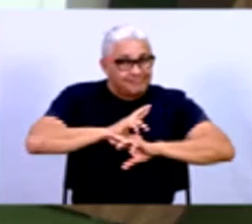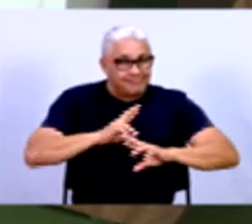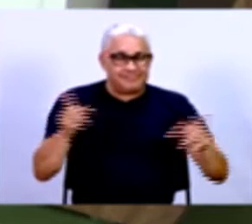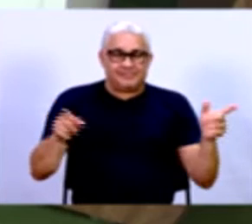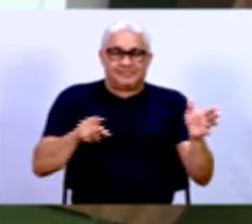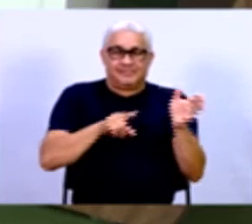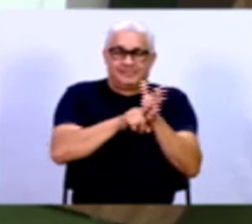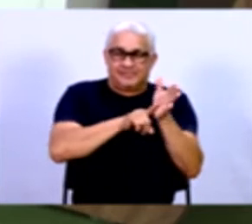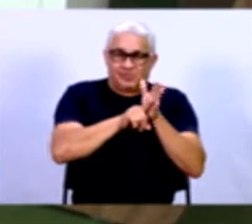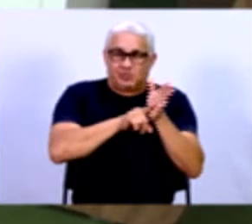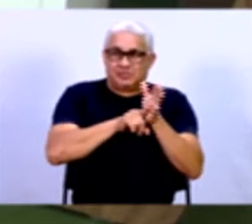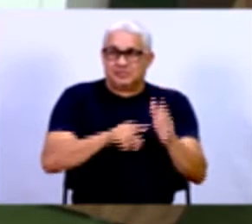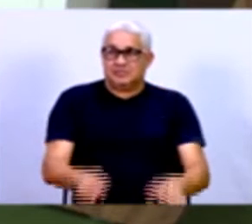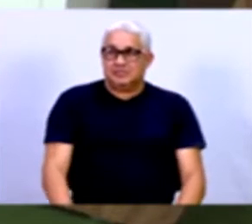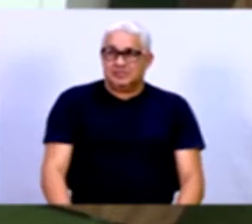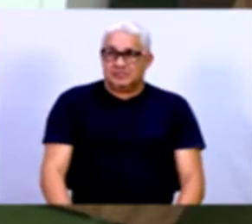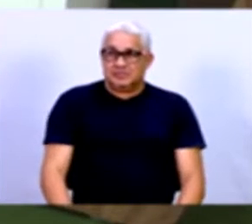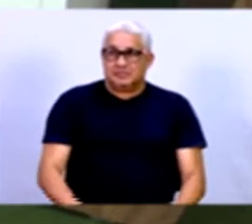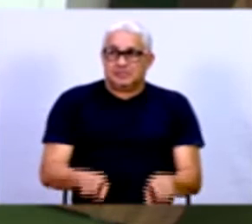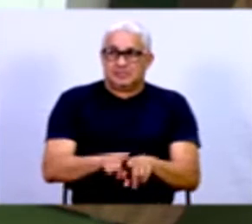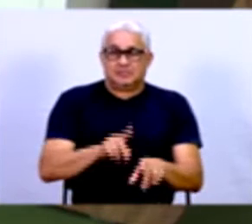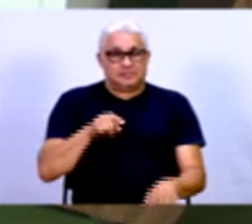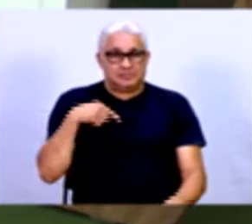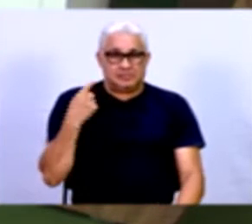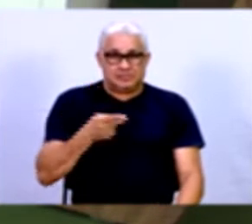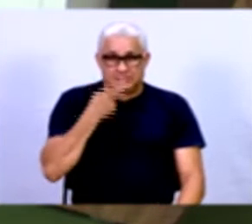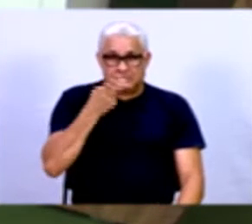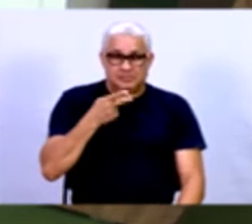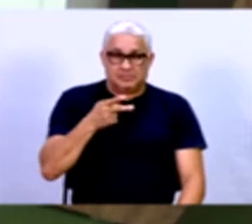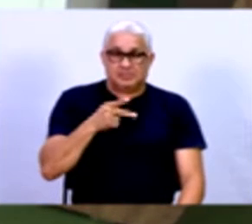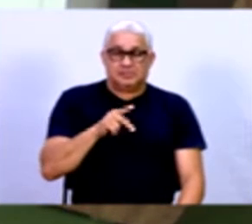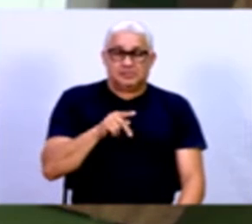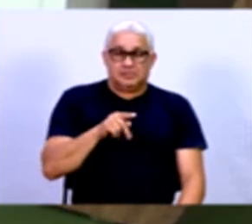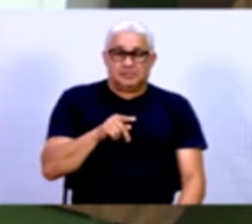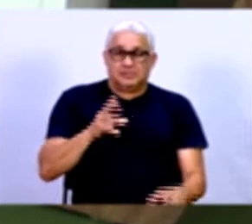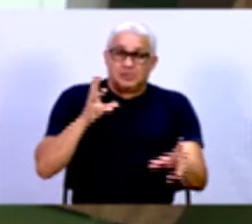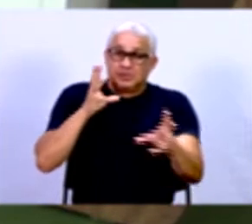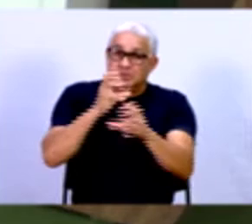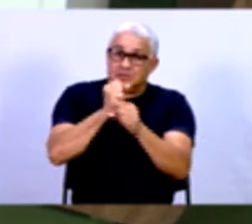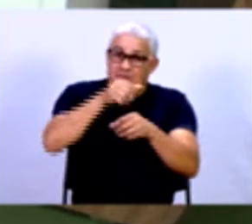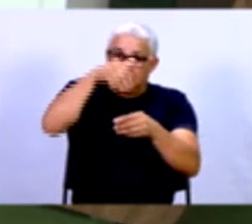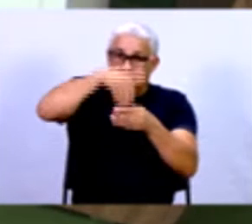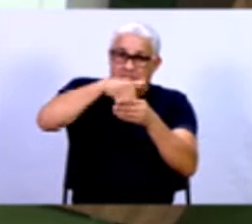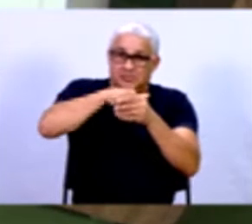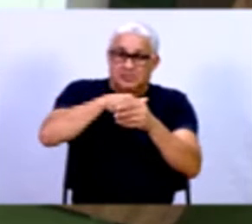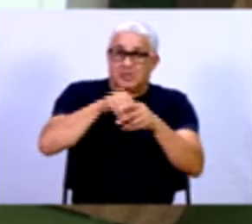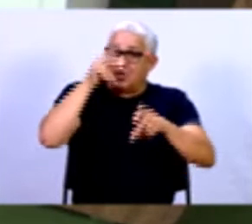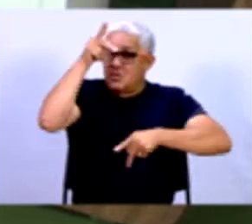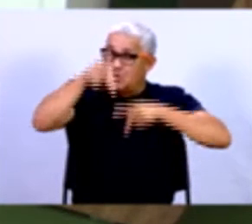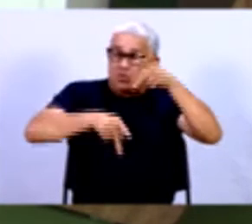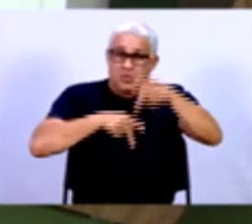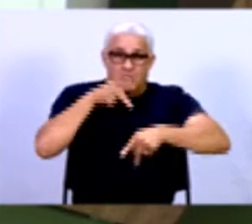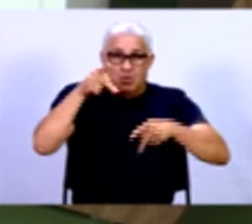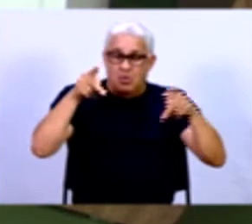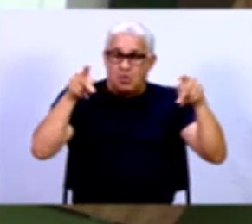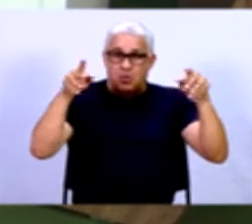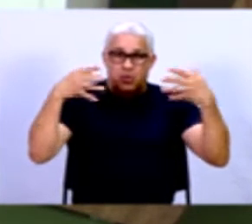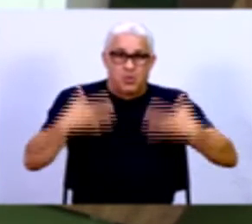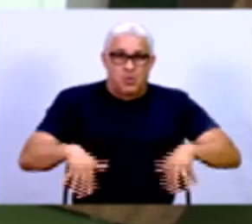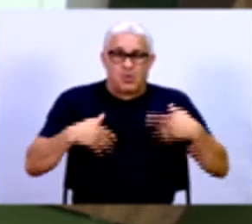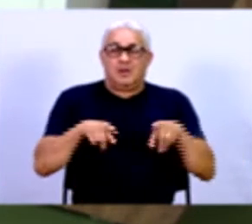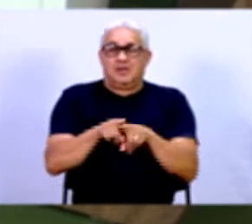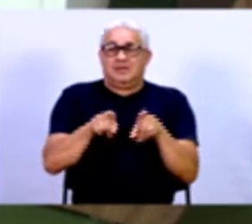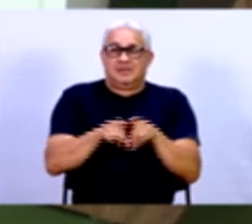pesquisada, diz respeito a um... Pois é, e quando a gente está falando também dessa contagem de votos, a população é muito grande, no caso, e a amostragem, muitas vezes, a gente não